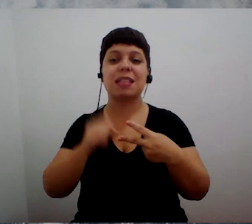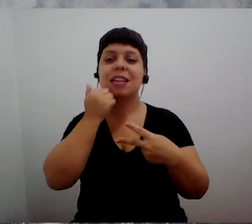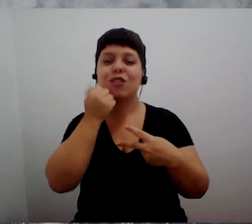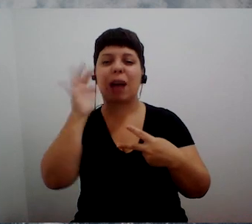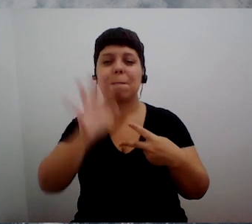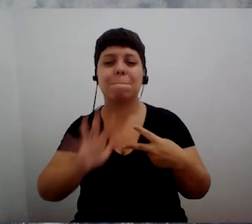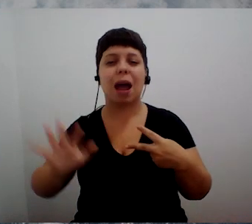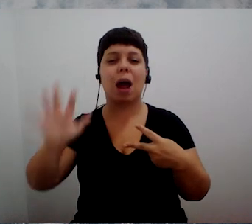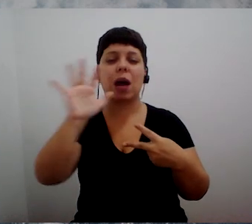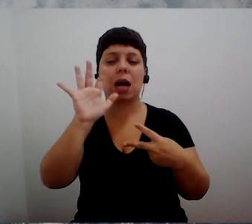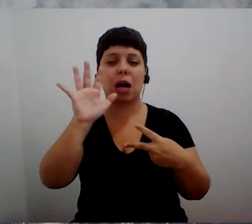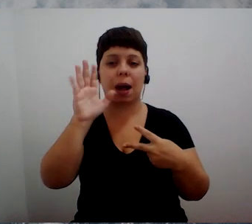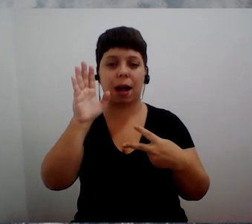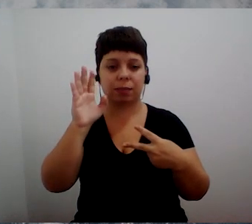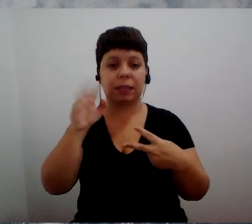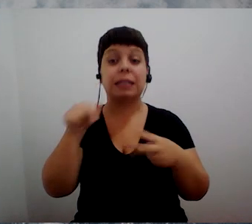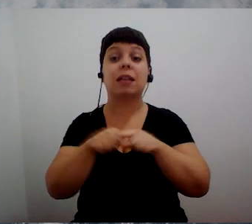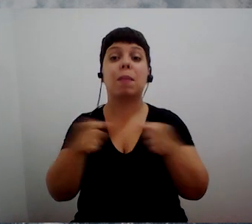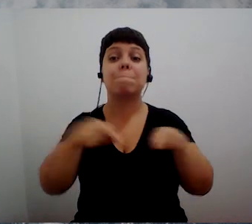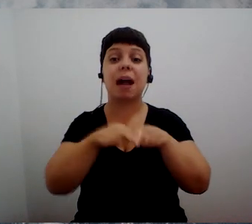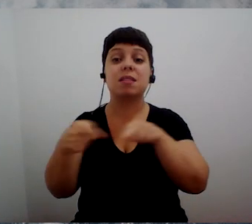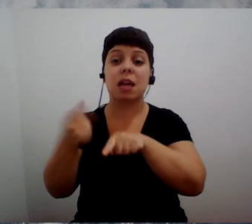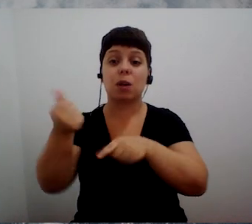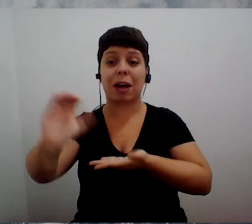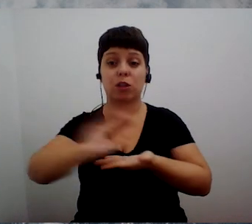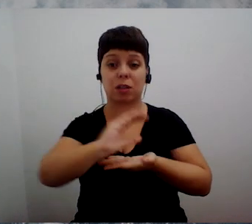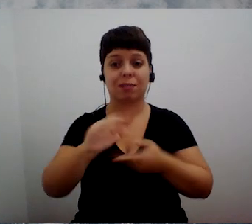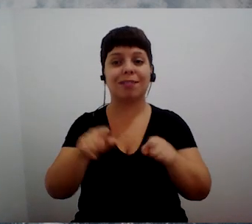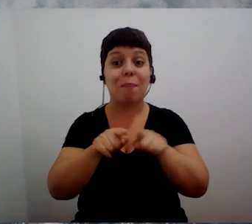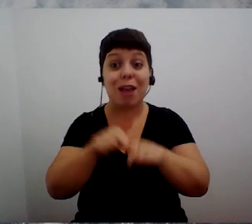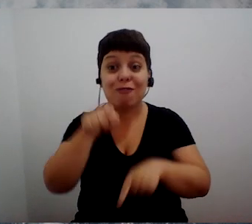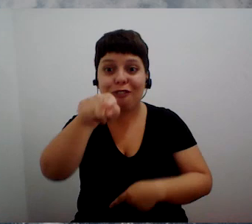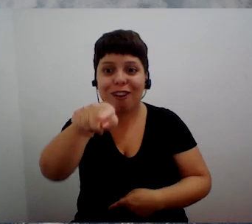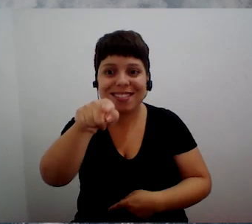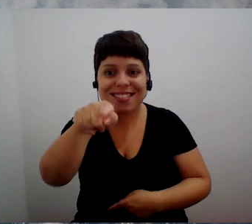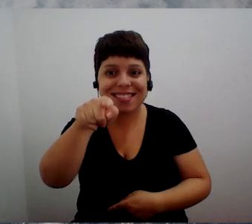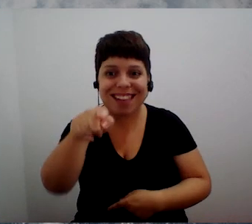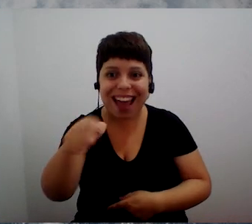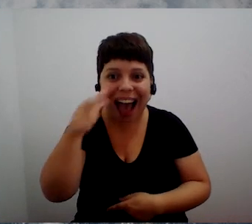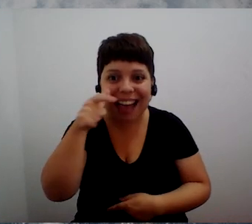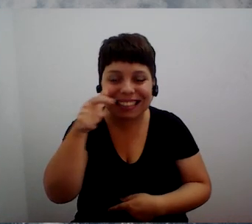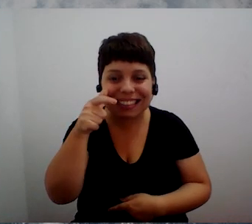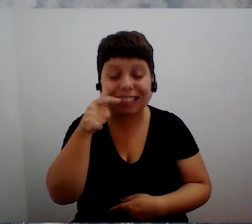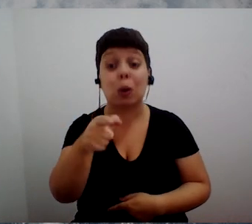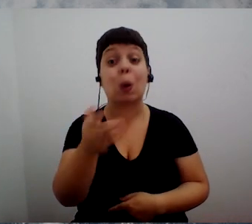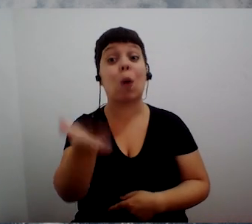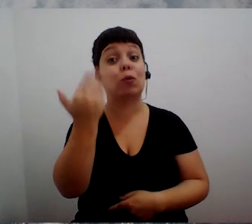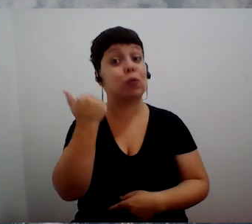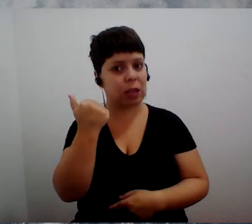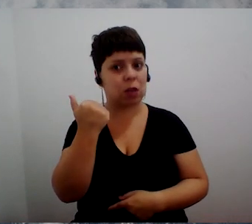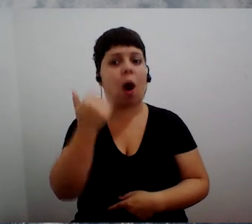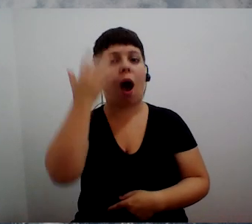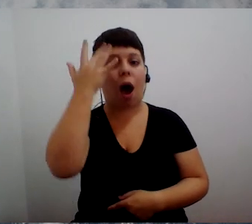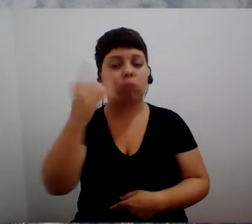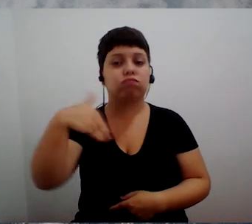American Brasil e todos os nossos parceiros e patrocinadores. Queria também agradecer a você que está aqui conosco e te convido para se